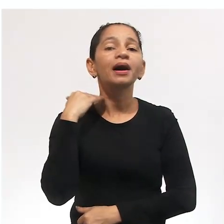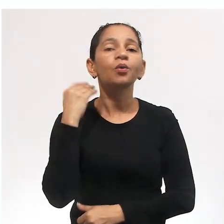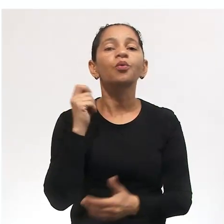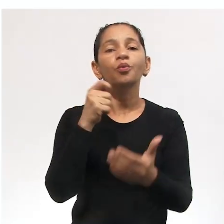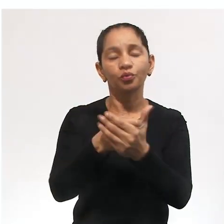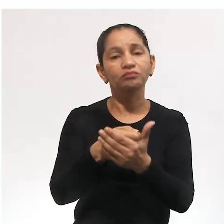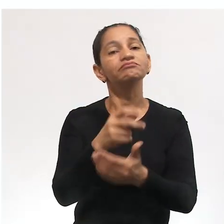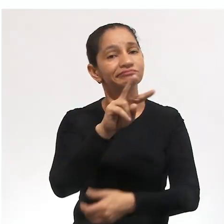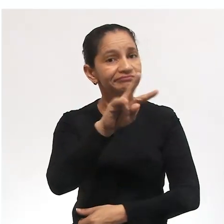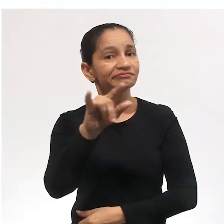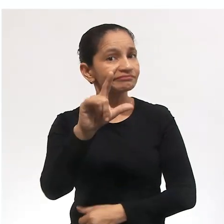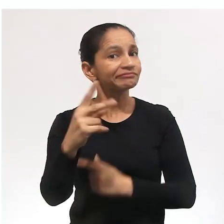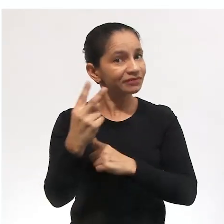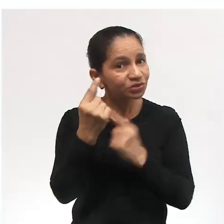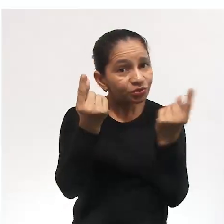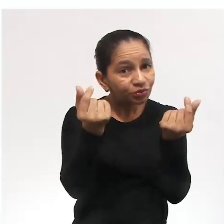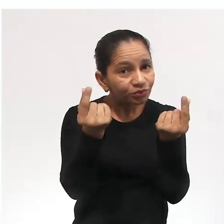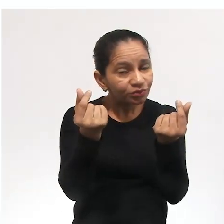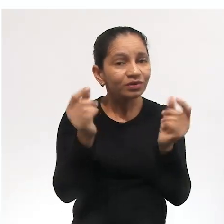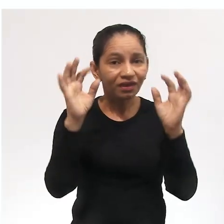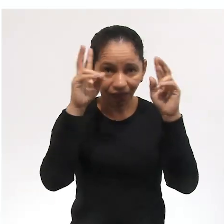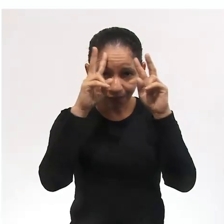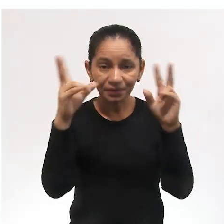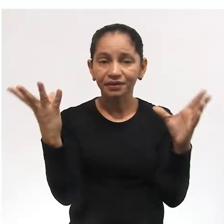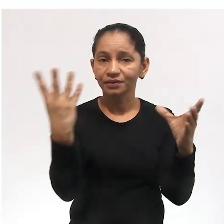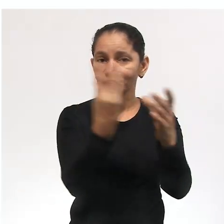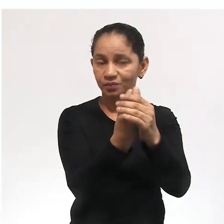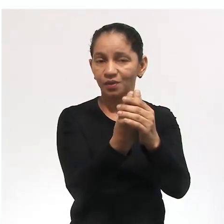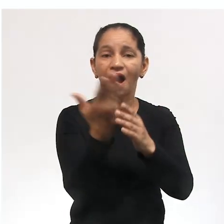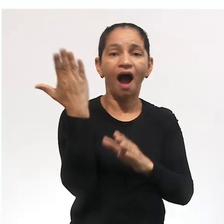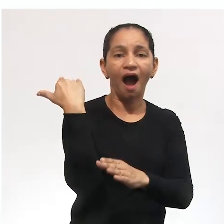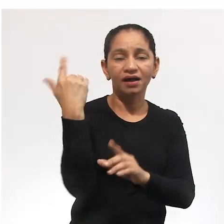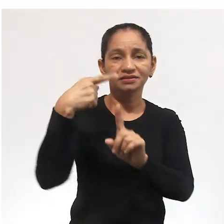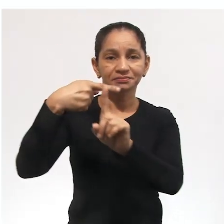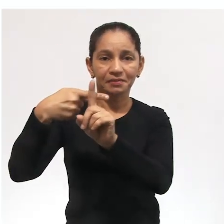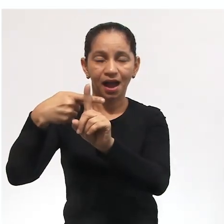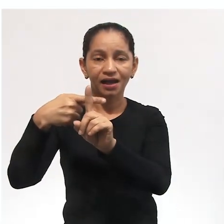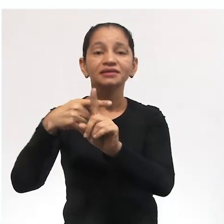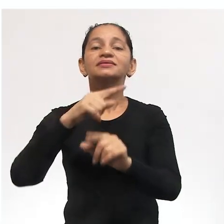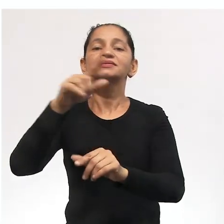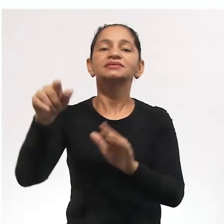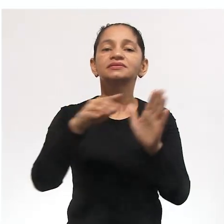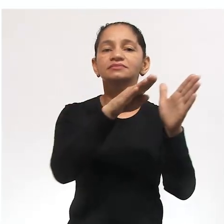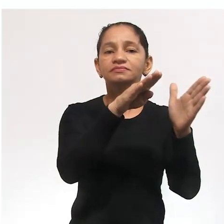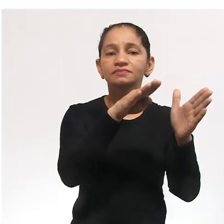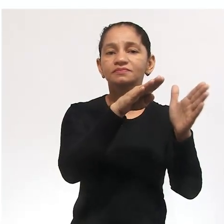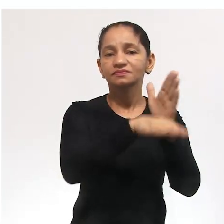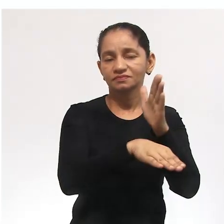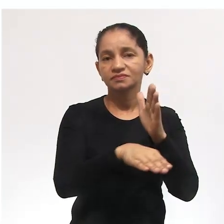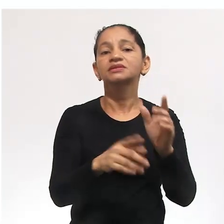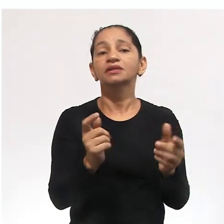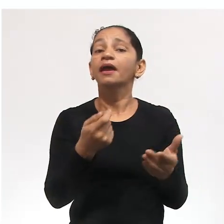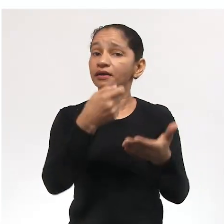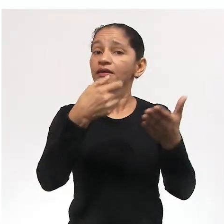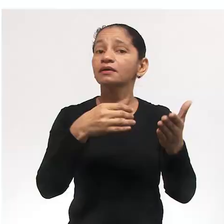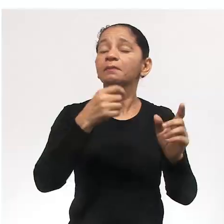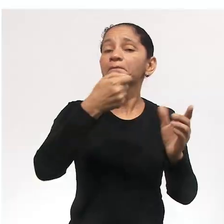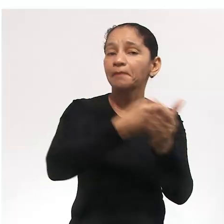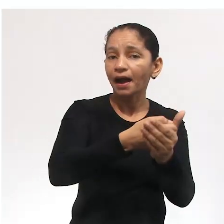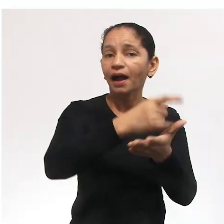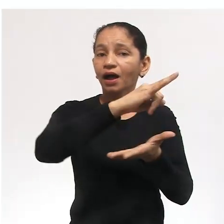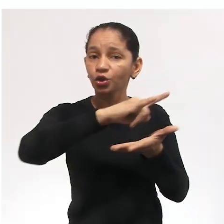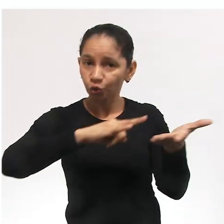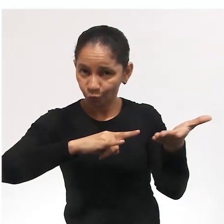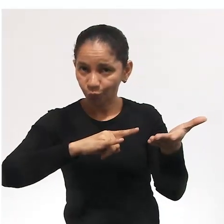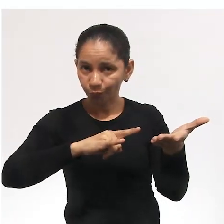o banco que emprestou o dinheiro. A nossa empresa, a empresa do Estudo de Casa tem que honrar esse pagamento, que é essa obrigação de 200.